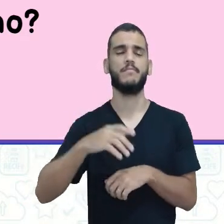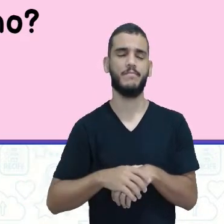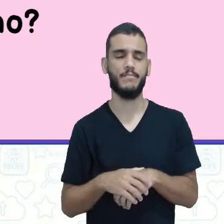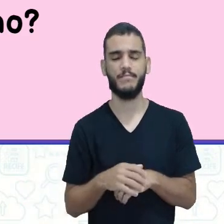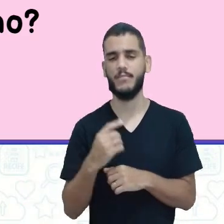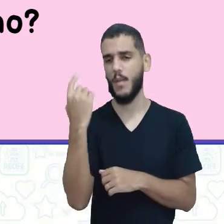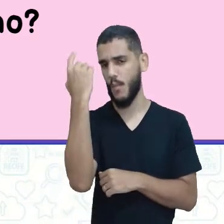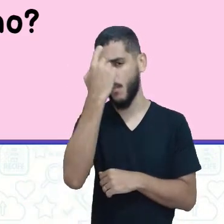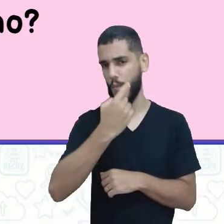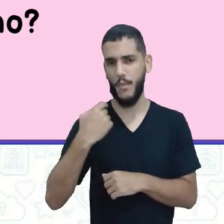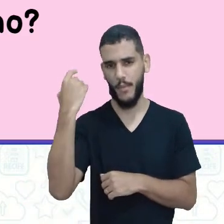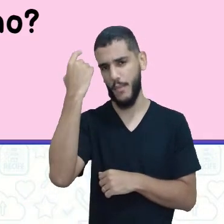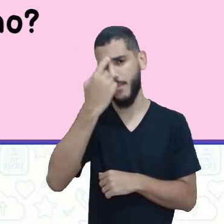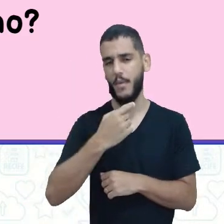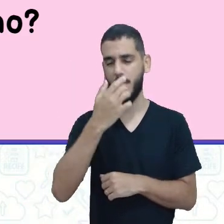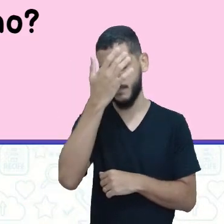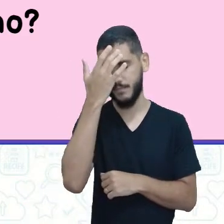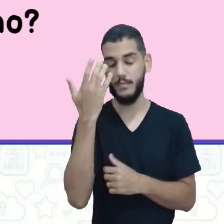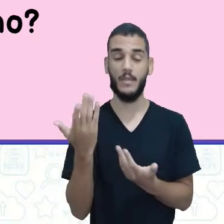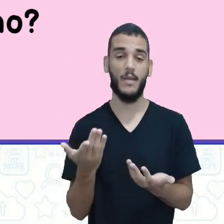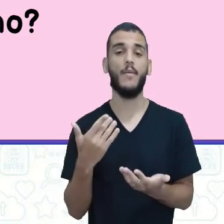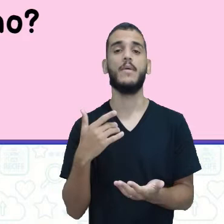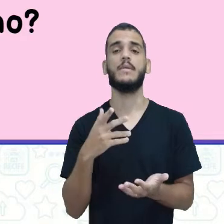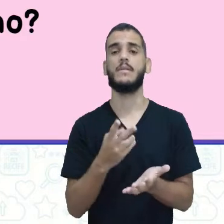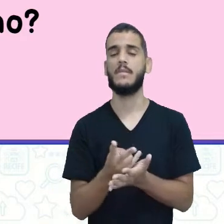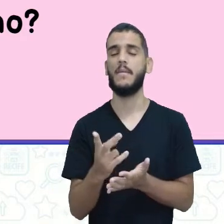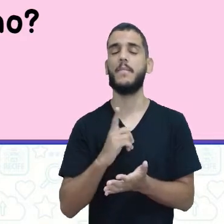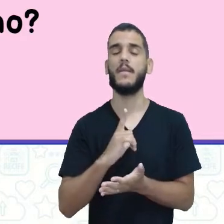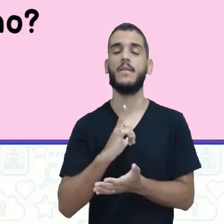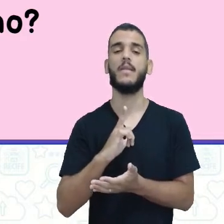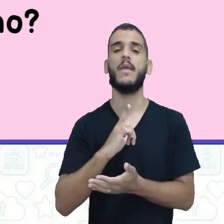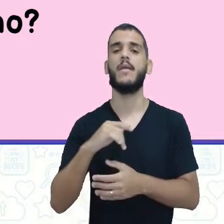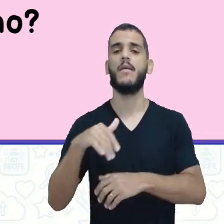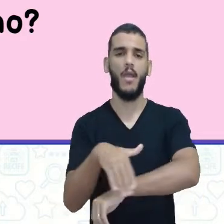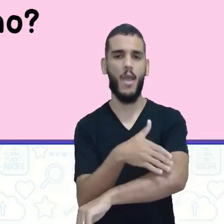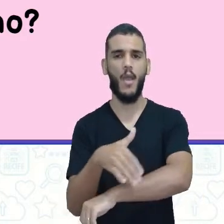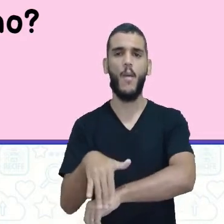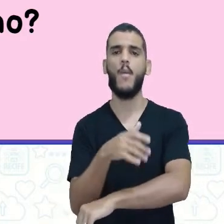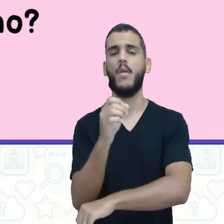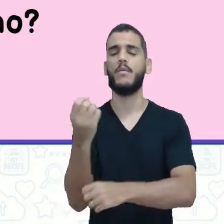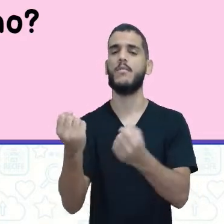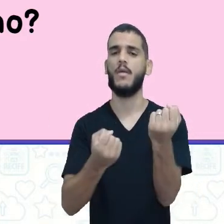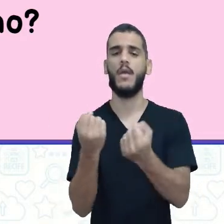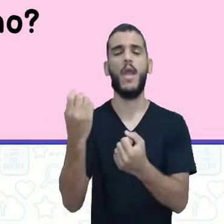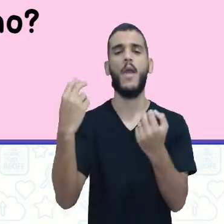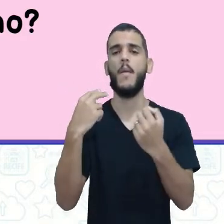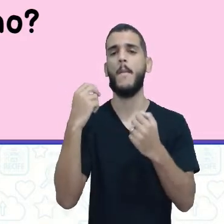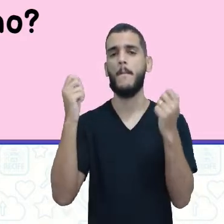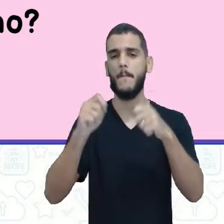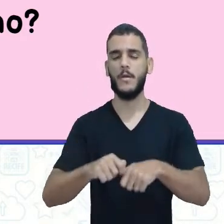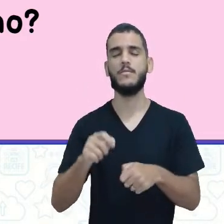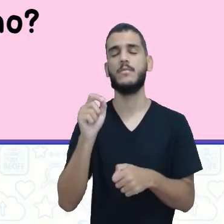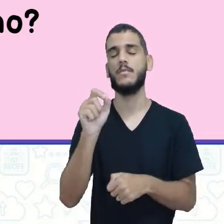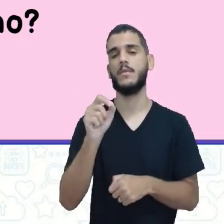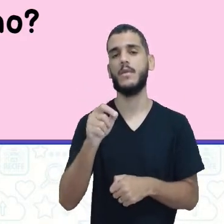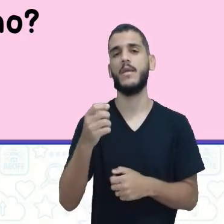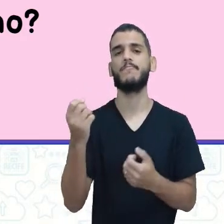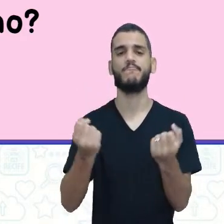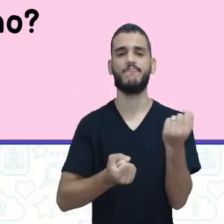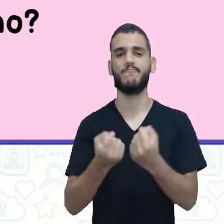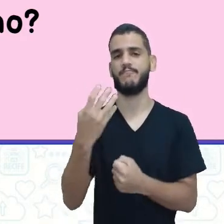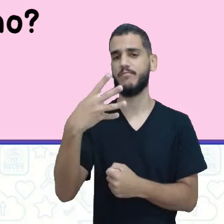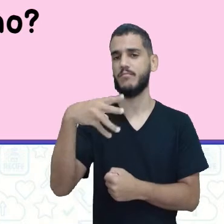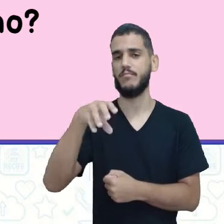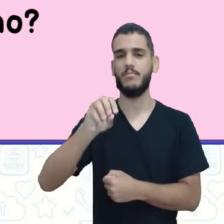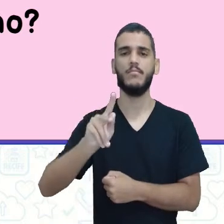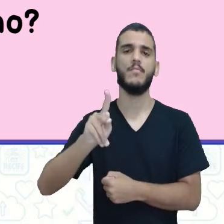bicicleta, principalmente nos domingos e feriados, tem a plaquinha lá que o carro só pode andar a 40 km por hora. Para